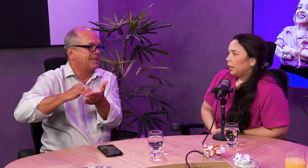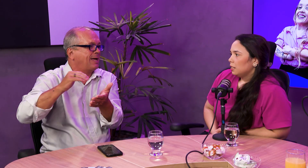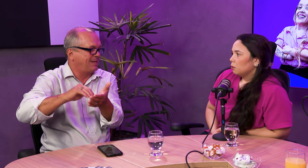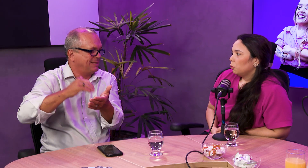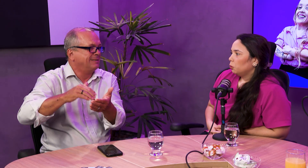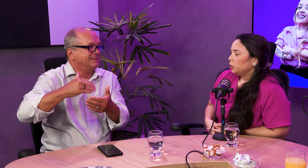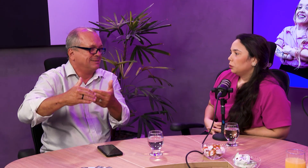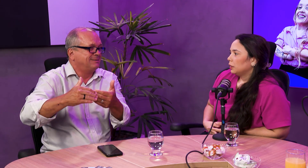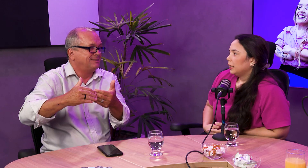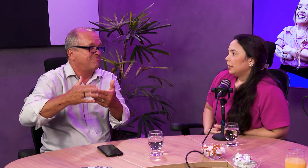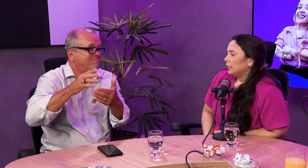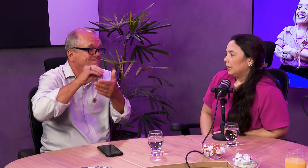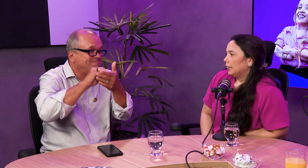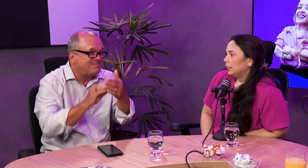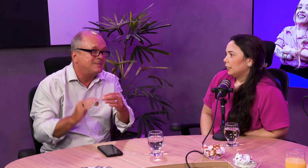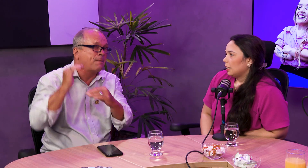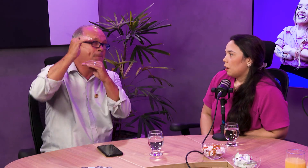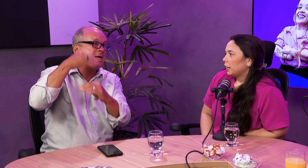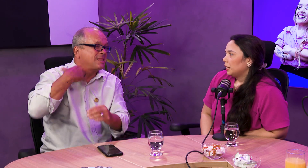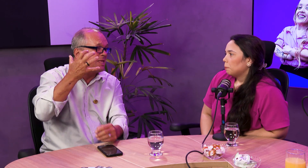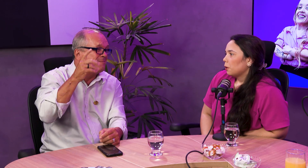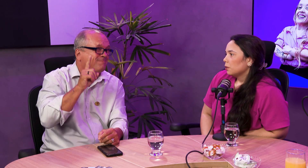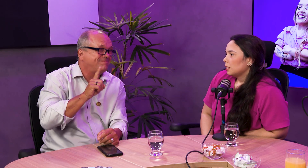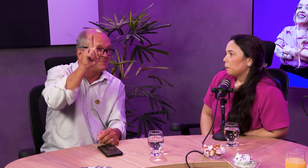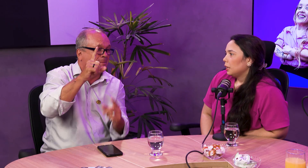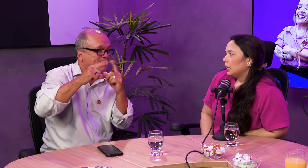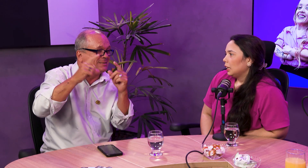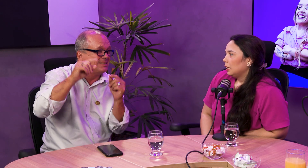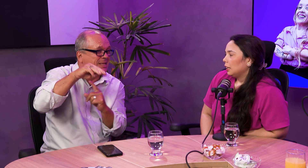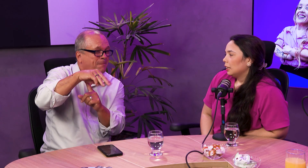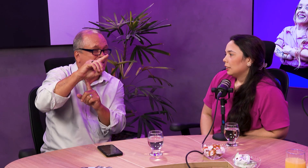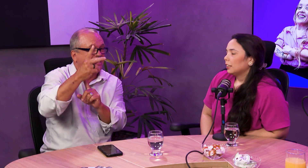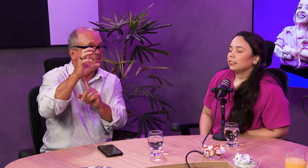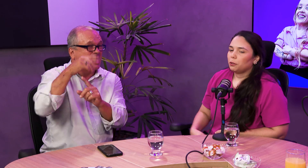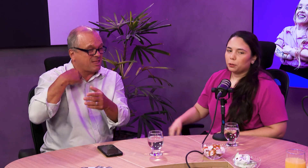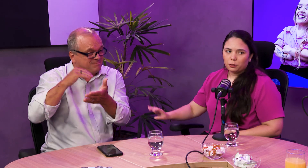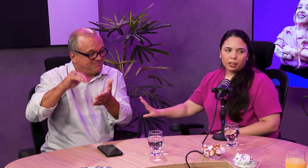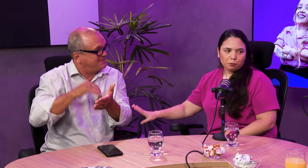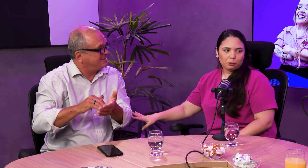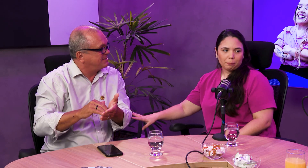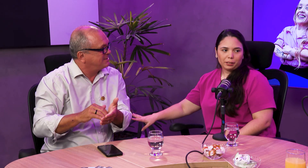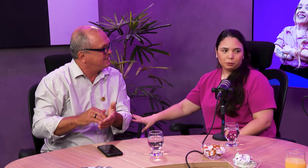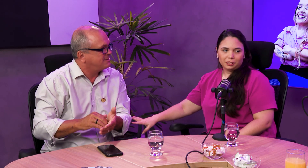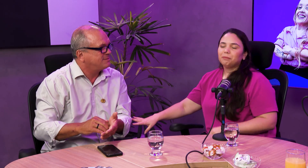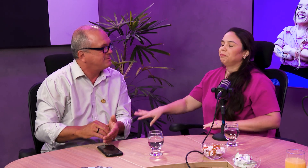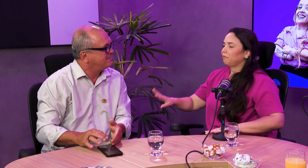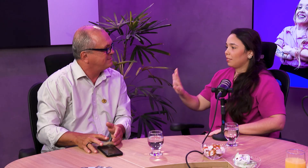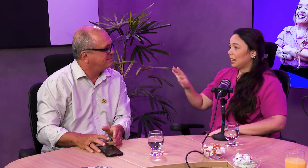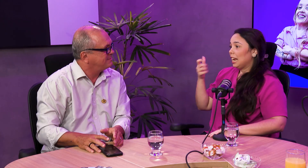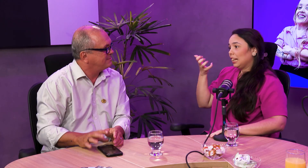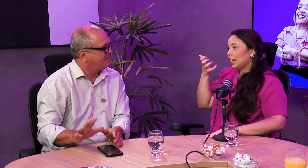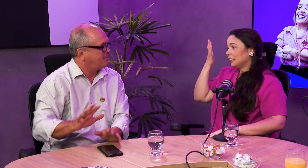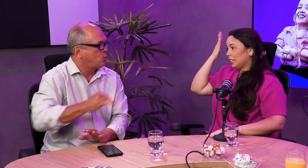Eu penso muito, né, alguém que possa me... Eu posso só reformular a pergunta?